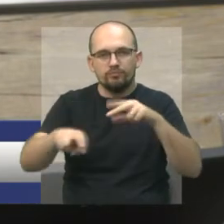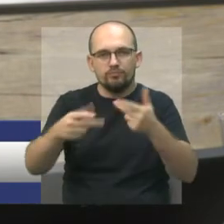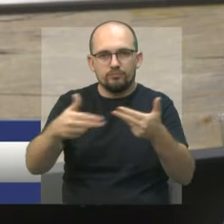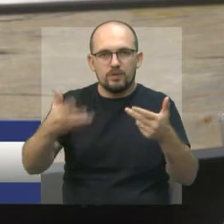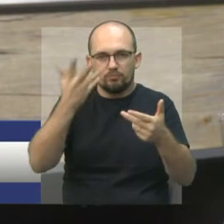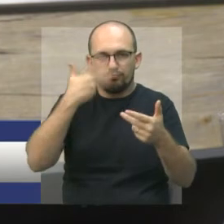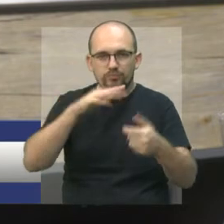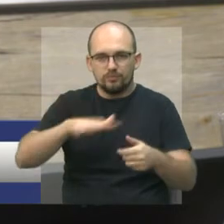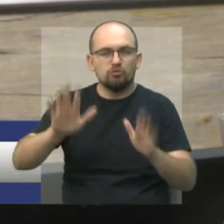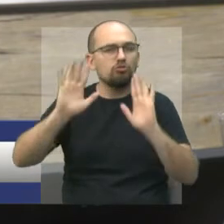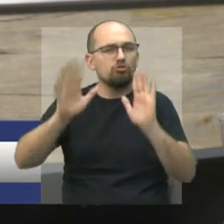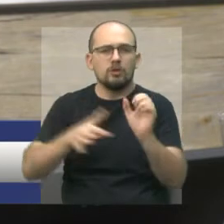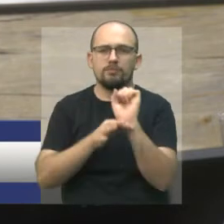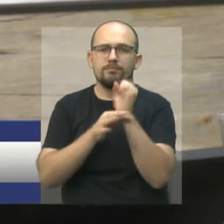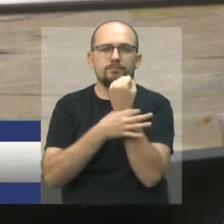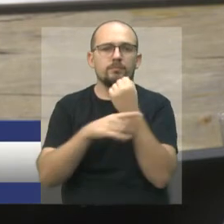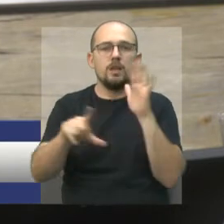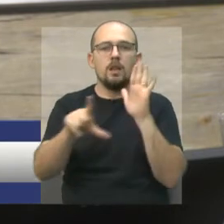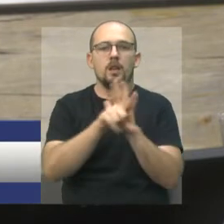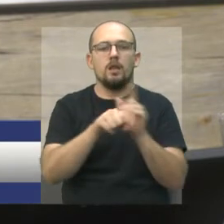está assegurada na Lei